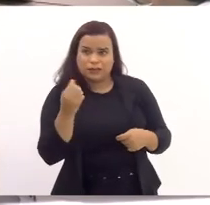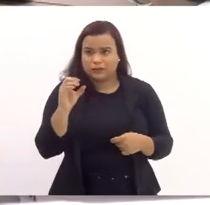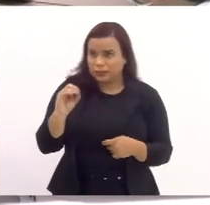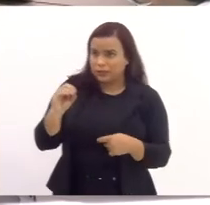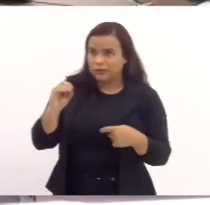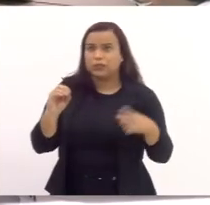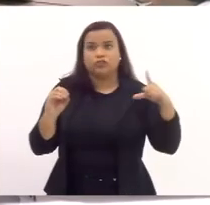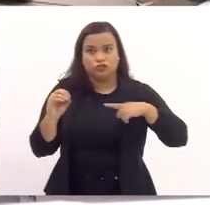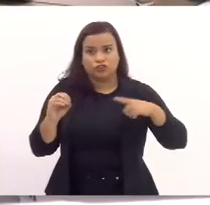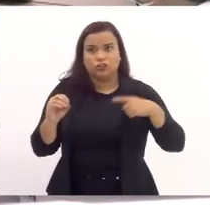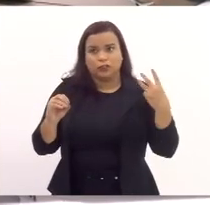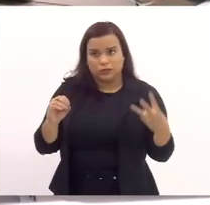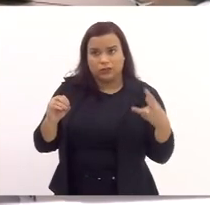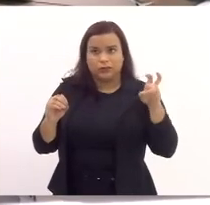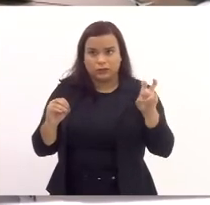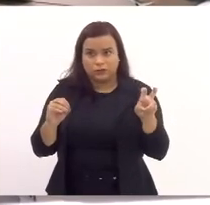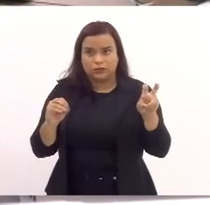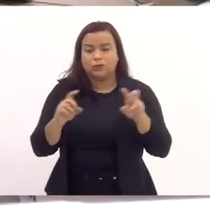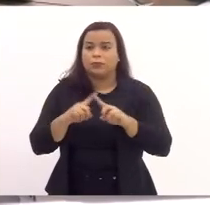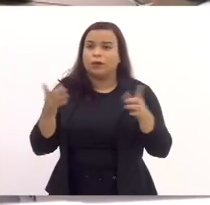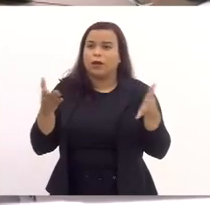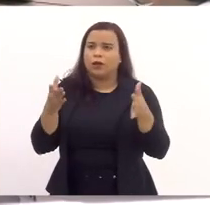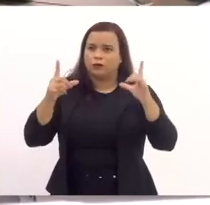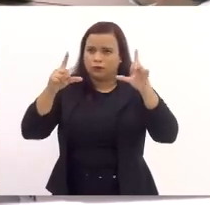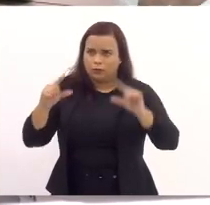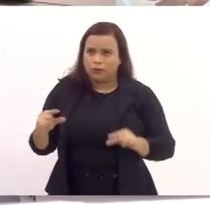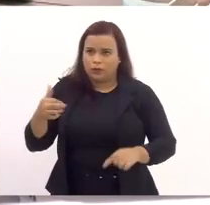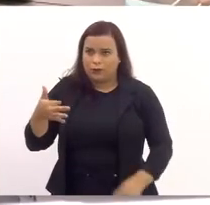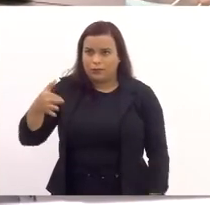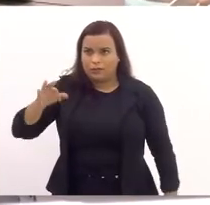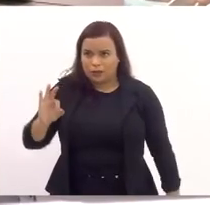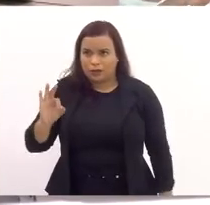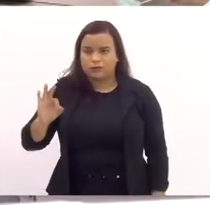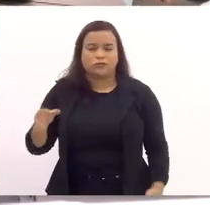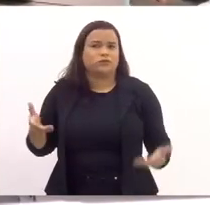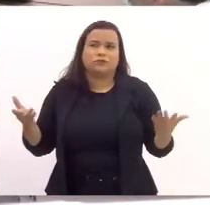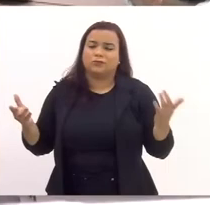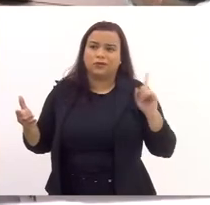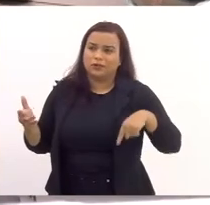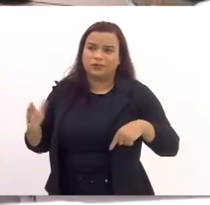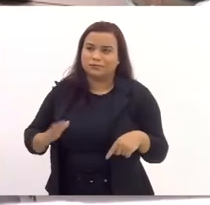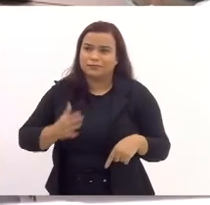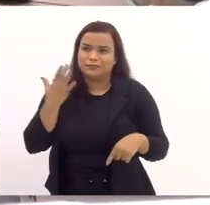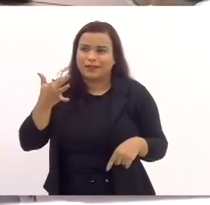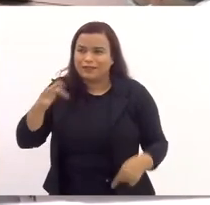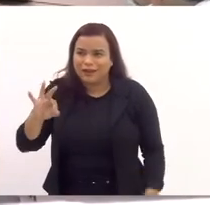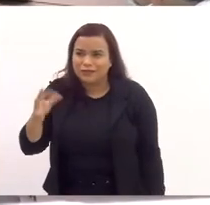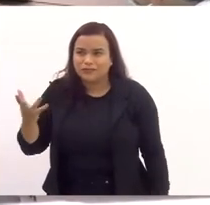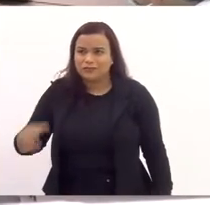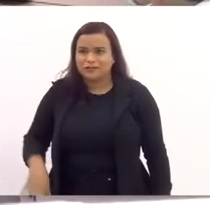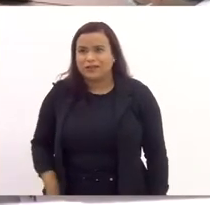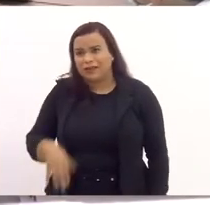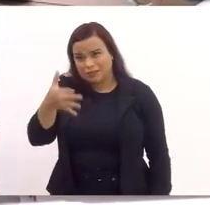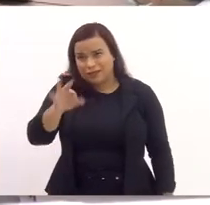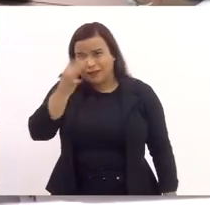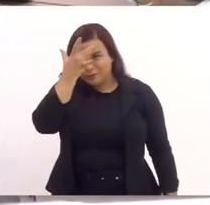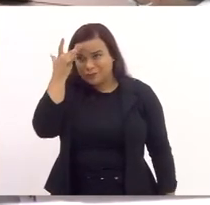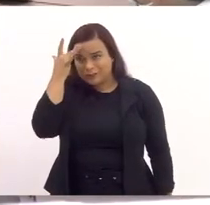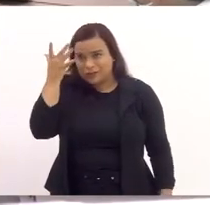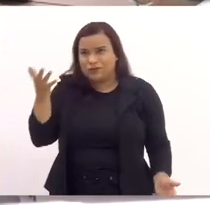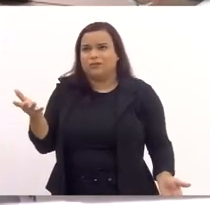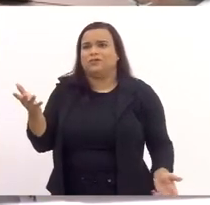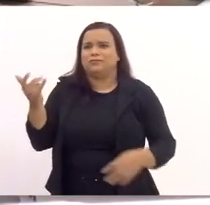agora nós estamos limitados a 10. Chega a ser até um absurdo você ter 10 pessoas para